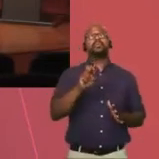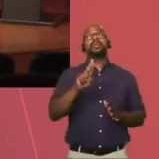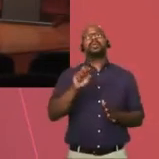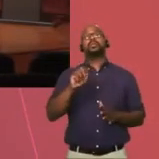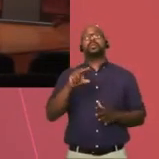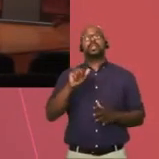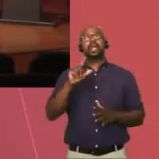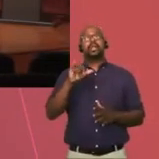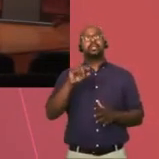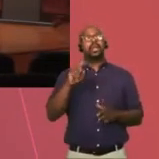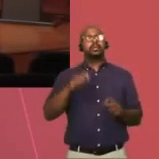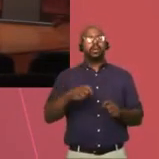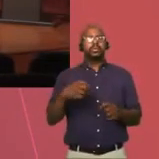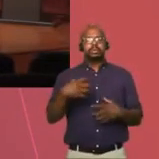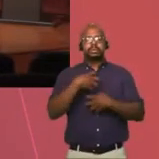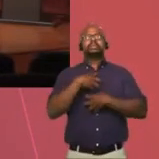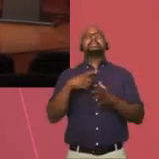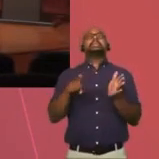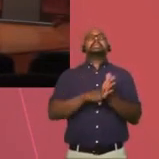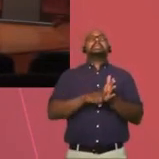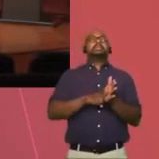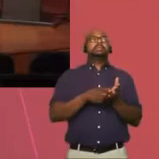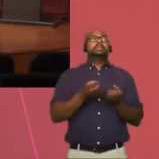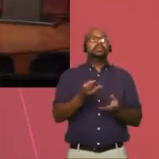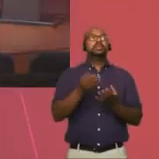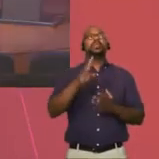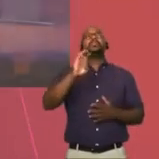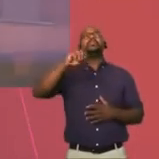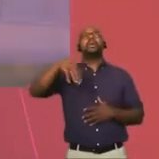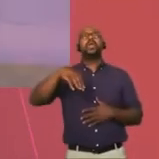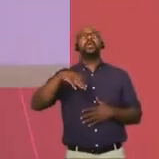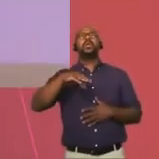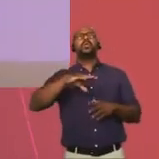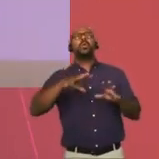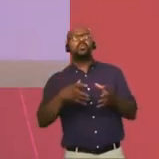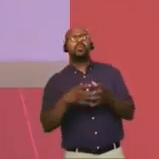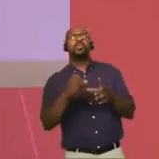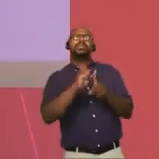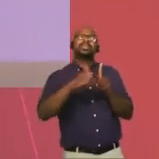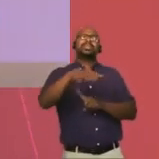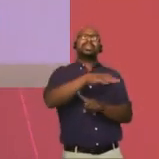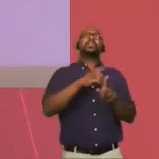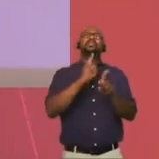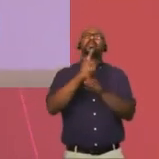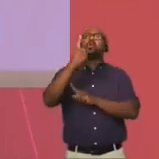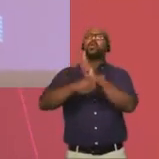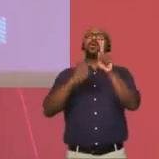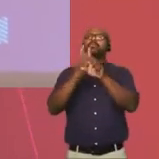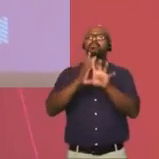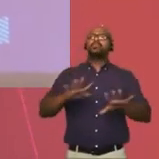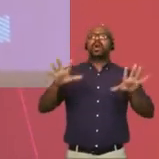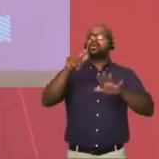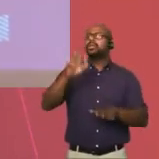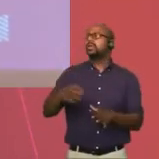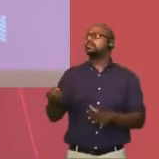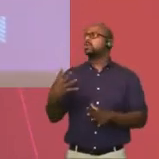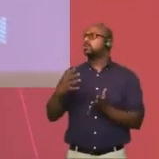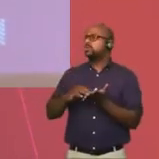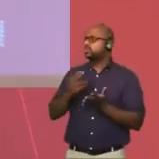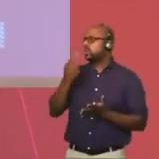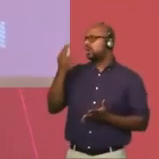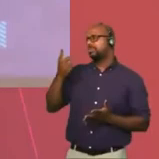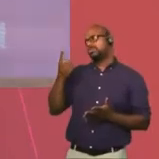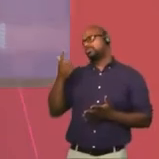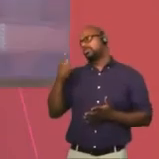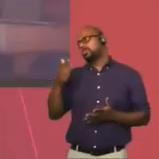pode impactar negativamente na produção do bem comum para a sociedade Global Eu só não tenho o nome de quem mandou mas de qualquer forma